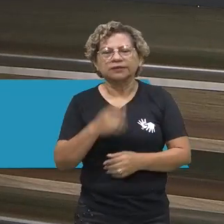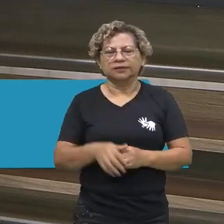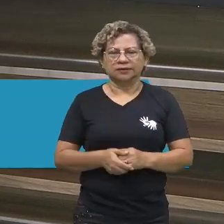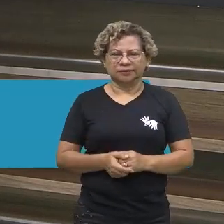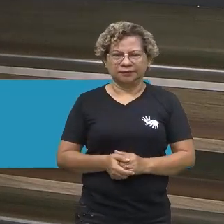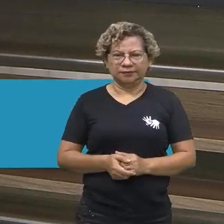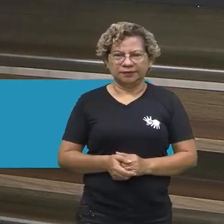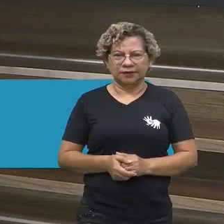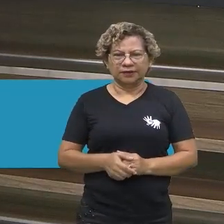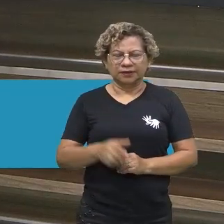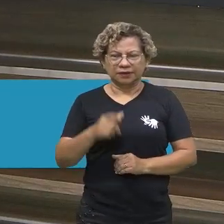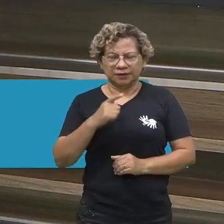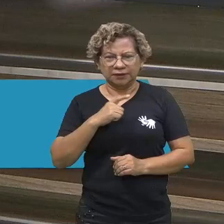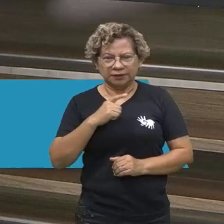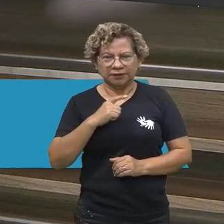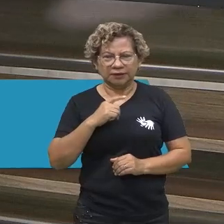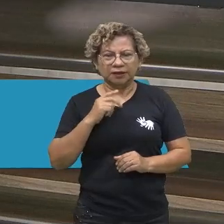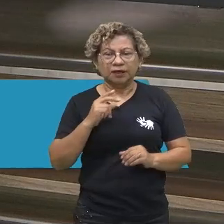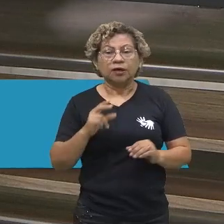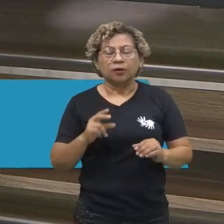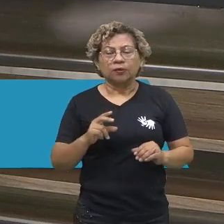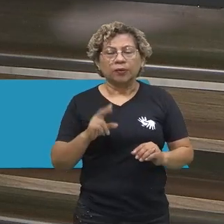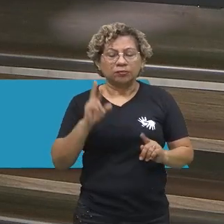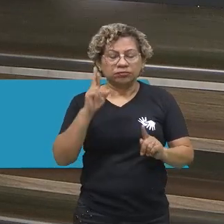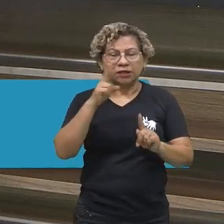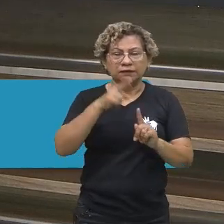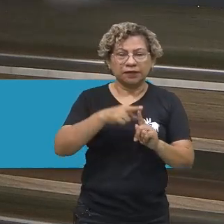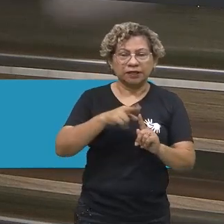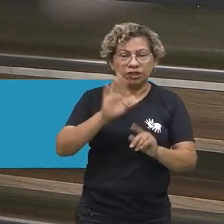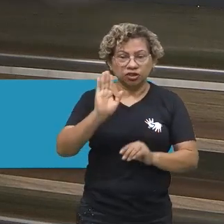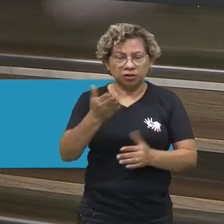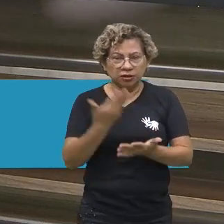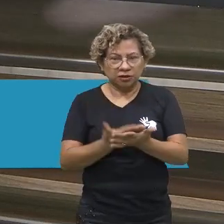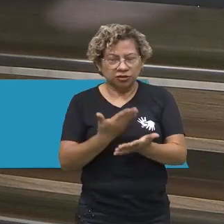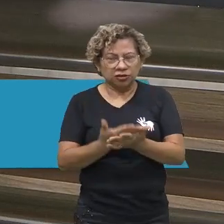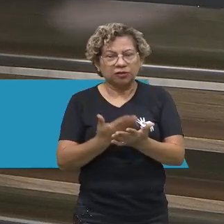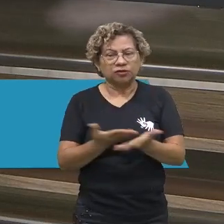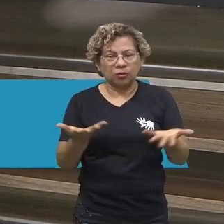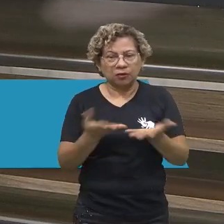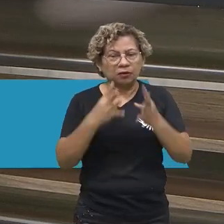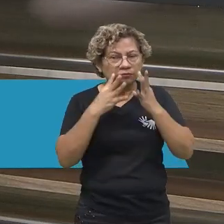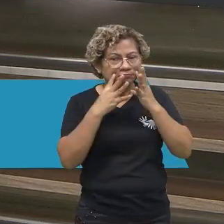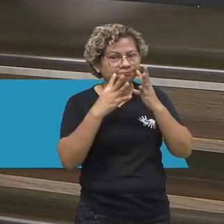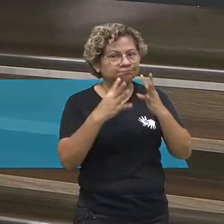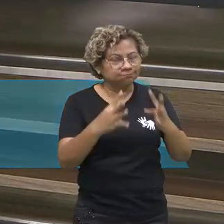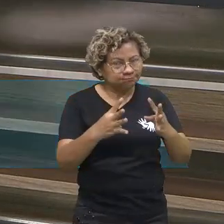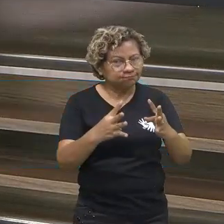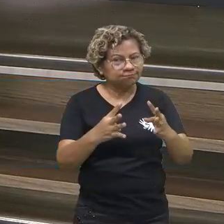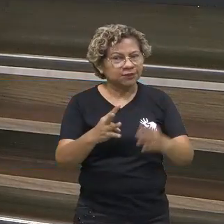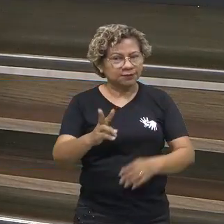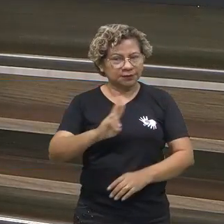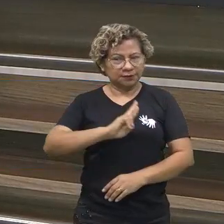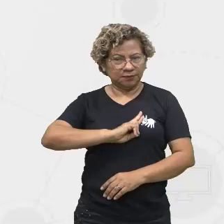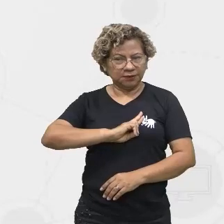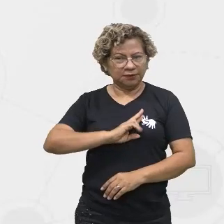inglesa, né, que faz referência ao conteúdo que nós vimos aí ao longo das aulas. Então, muita atenção aí para responder. Vamos lá?